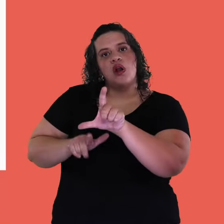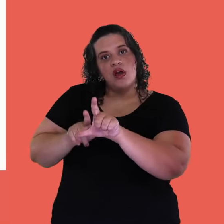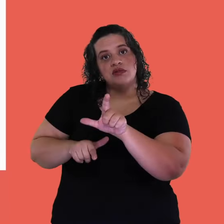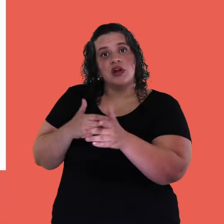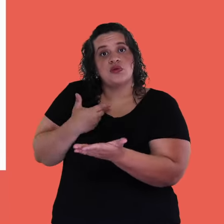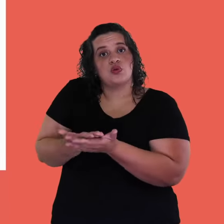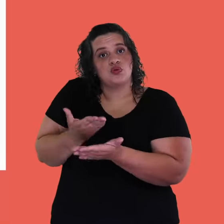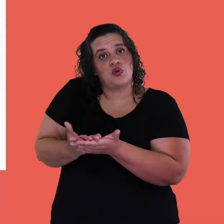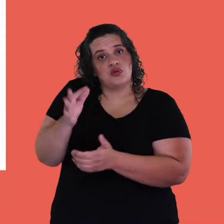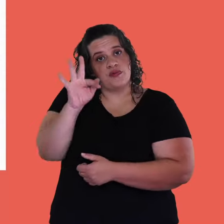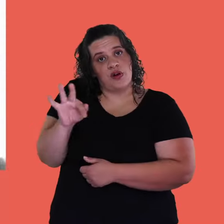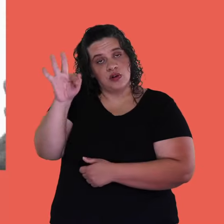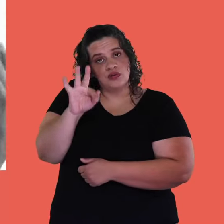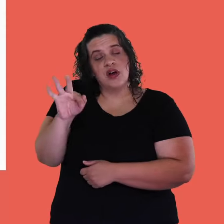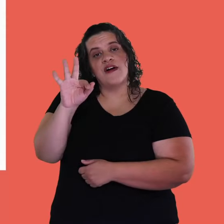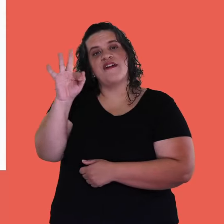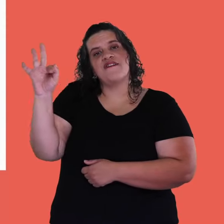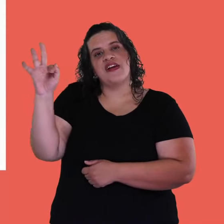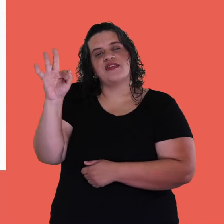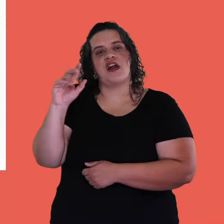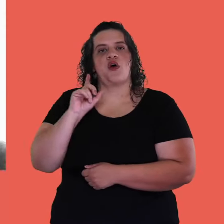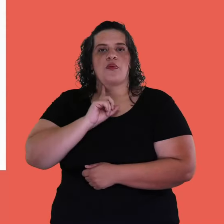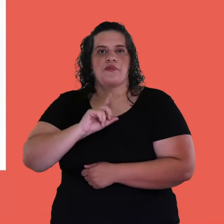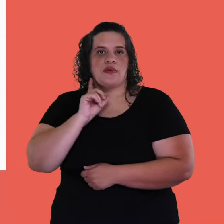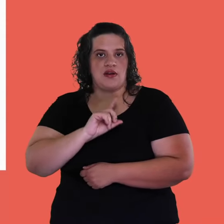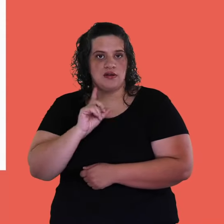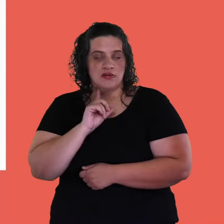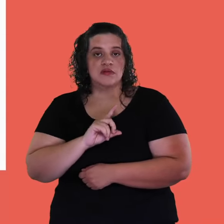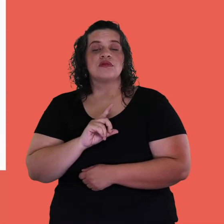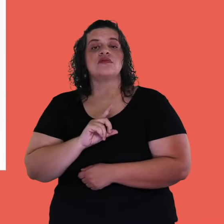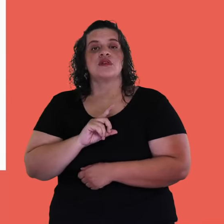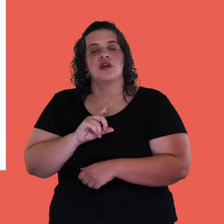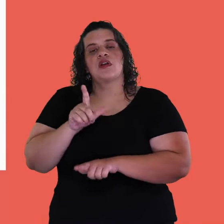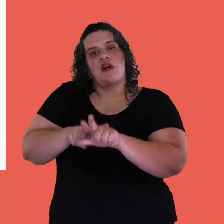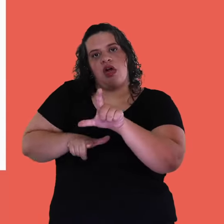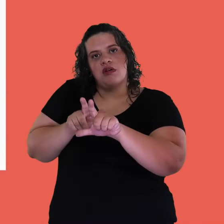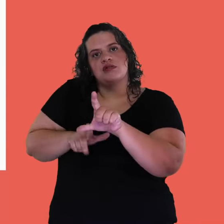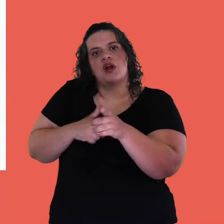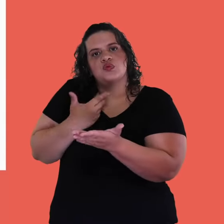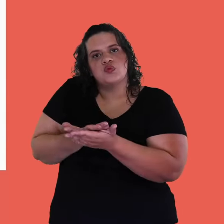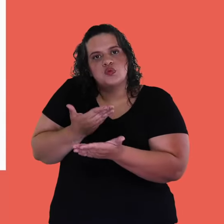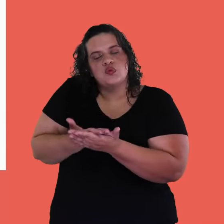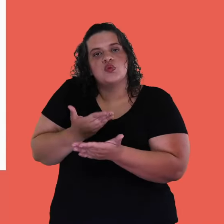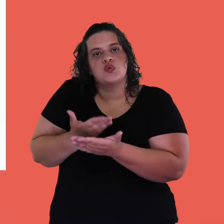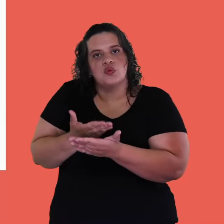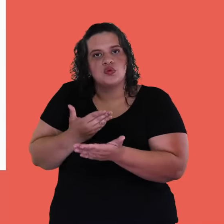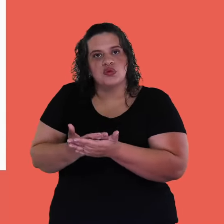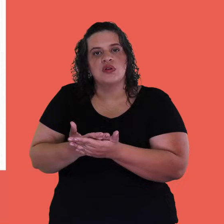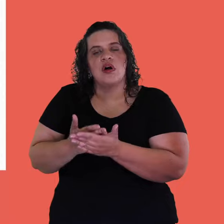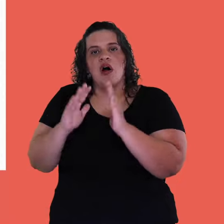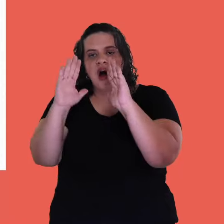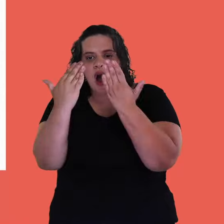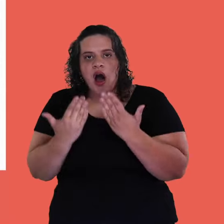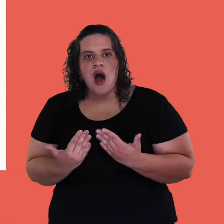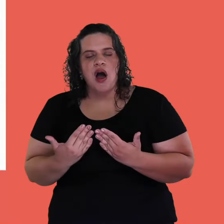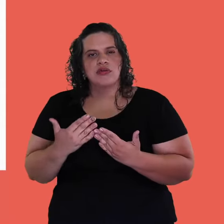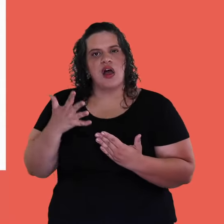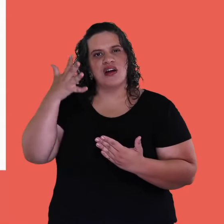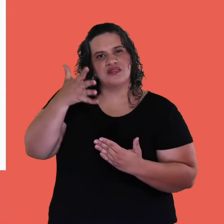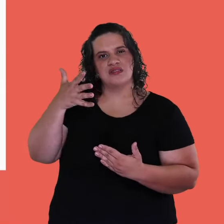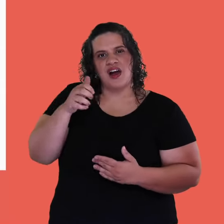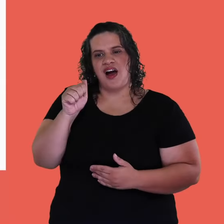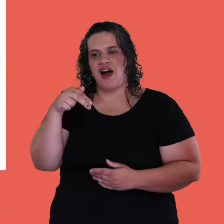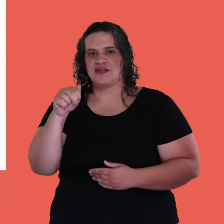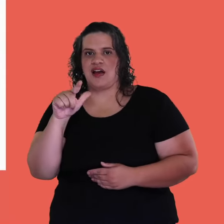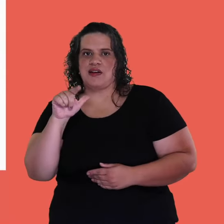de letras. Eu sou estudante de letras da Universidade Federal de Minas Gerais, onde eu estudo, como habilitação, a análise do